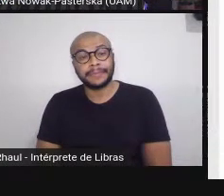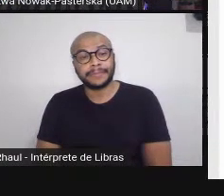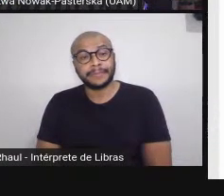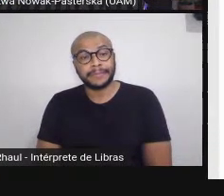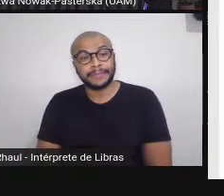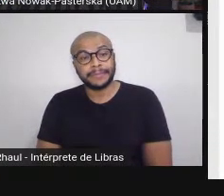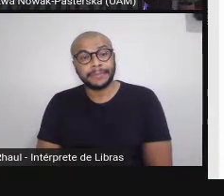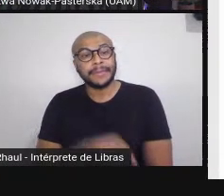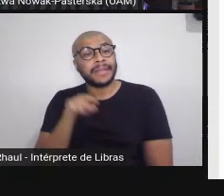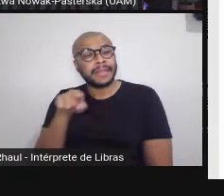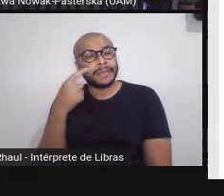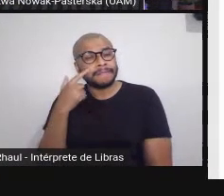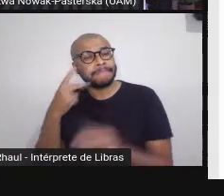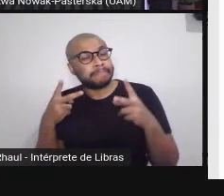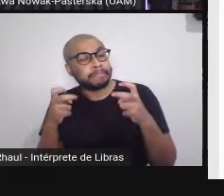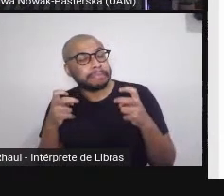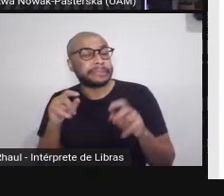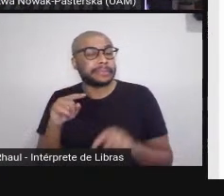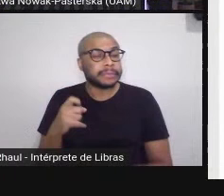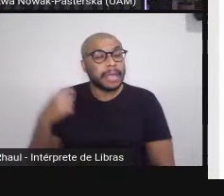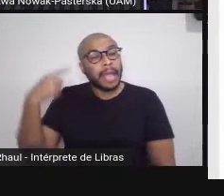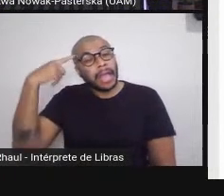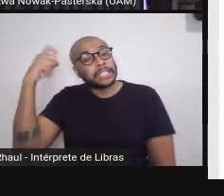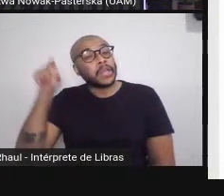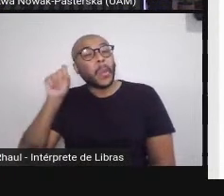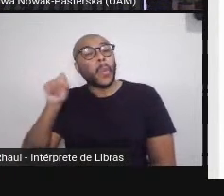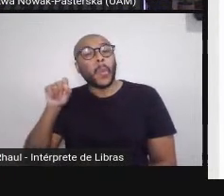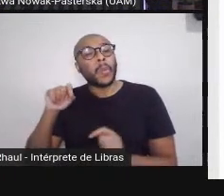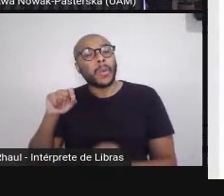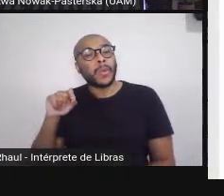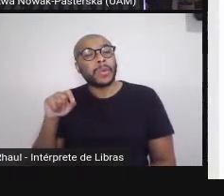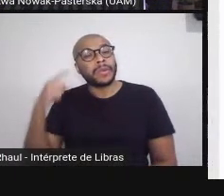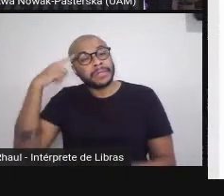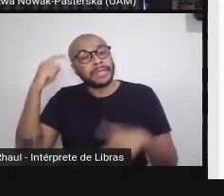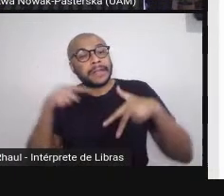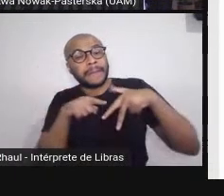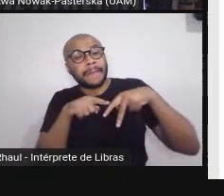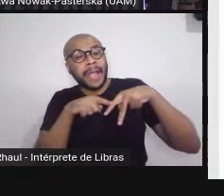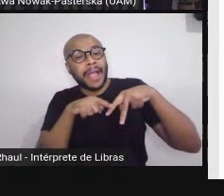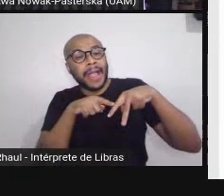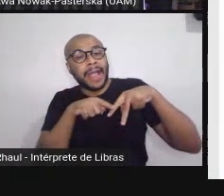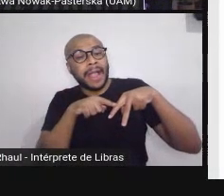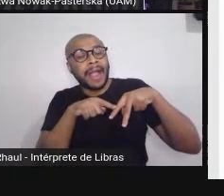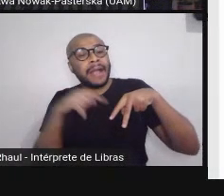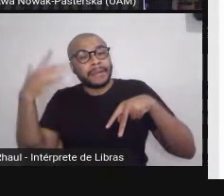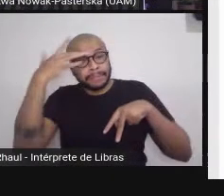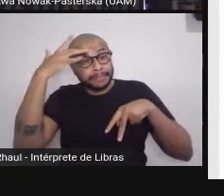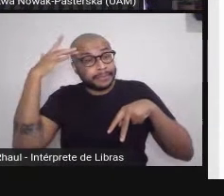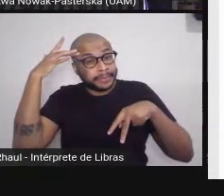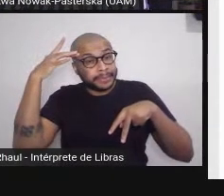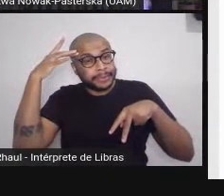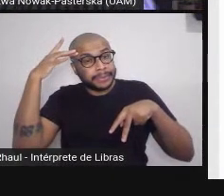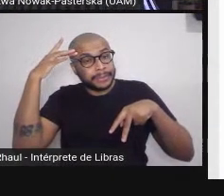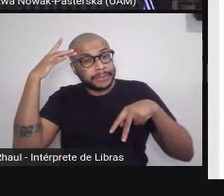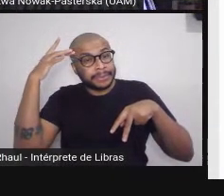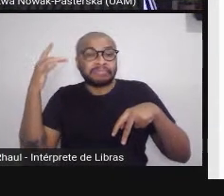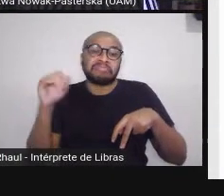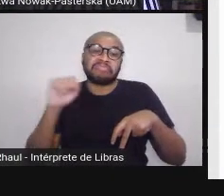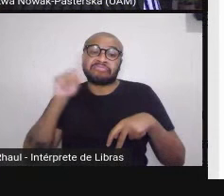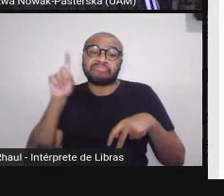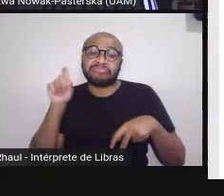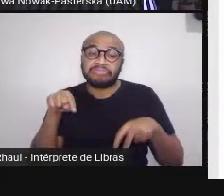Noga, aqui só podemos adivinhar o que tinha na perna da pessoa, porque a pessoa se chamaria assim,